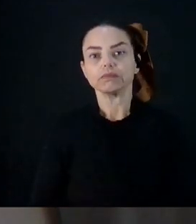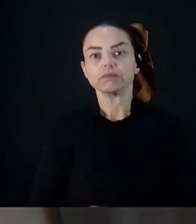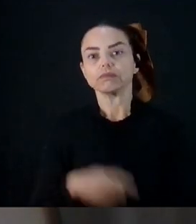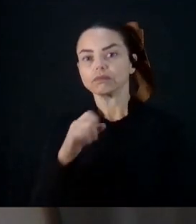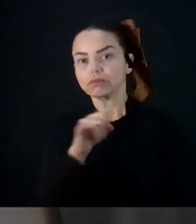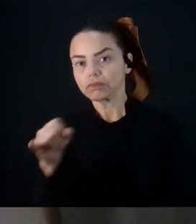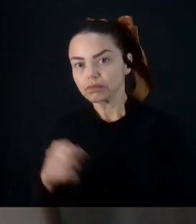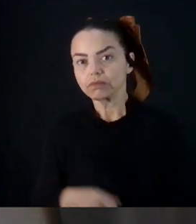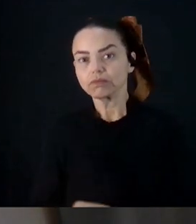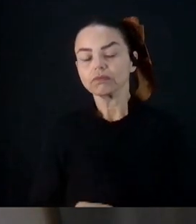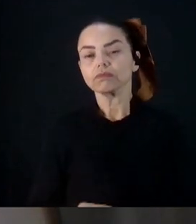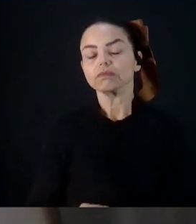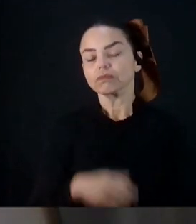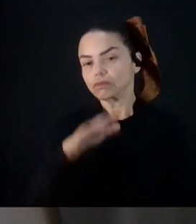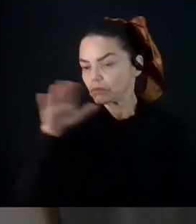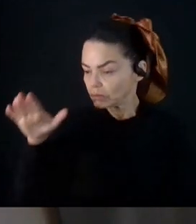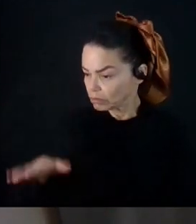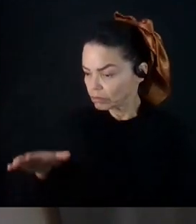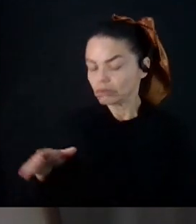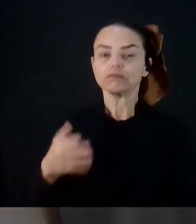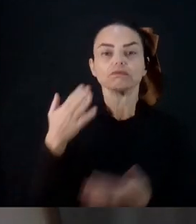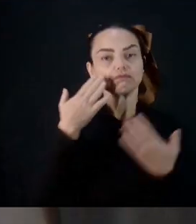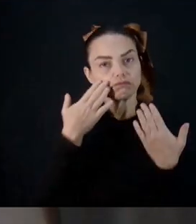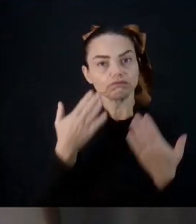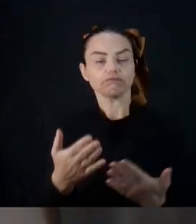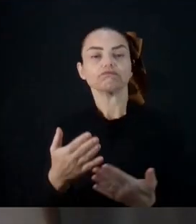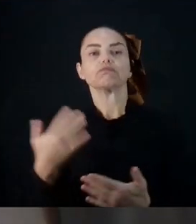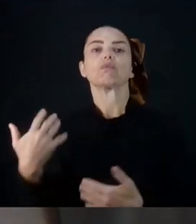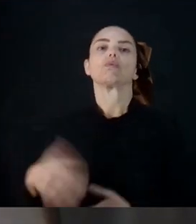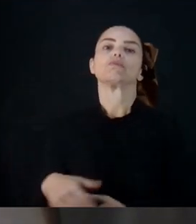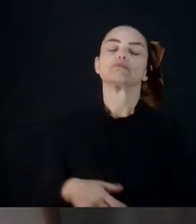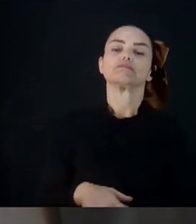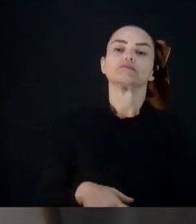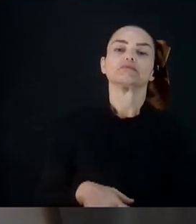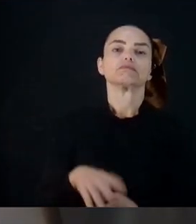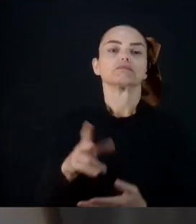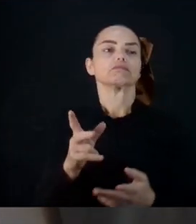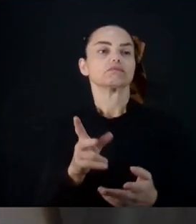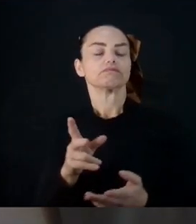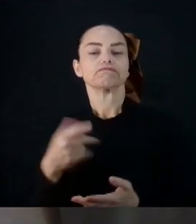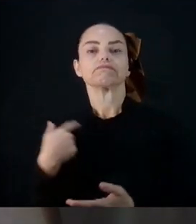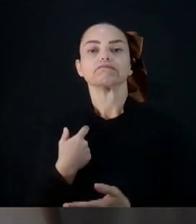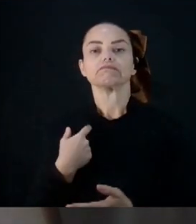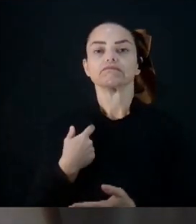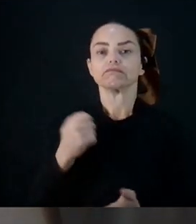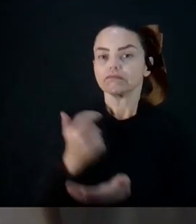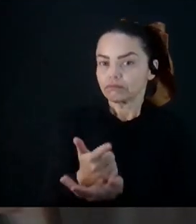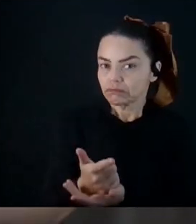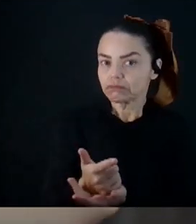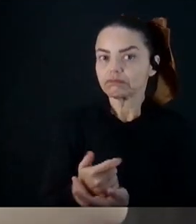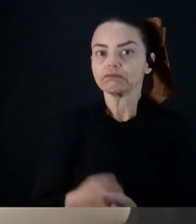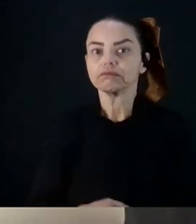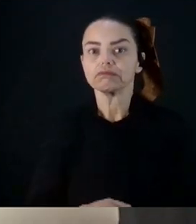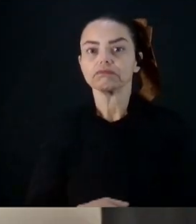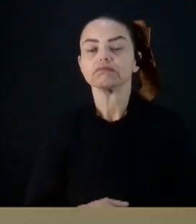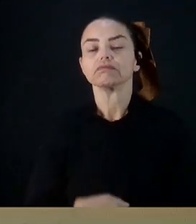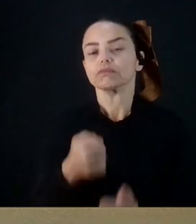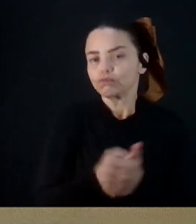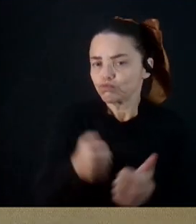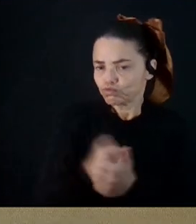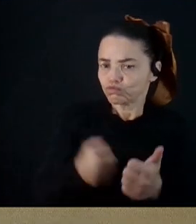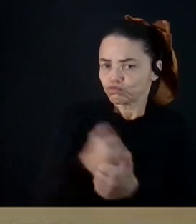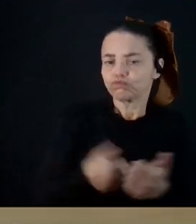se a criança quer ver isso em excesso, quer consumir esse excesso, pede para comprar. Uma insistência em querer